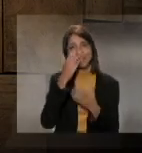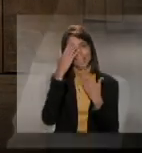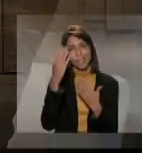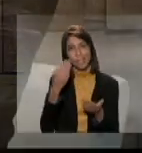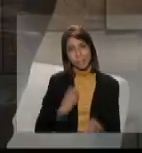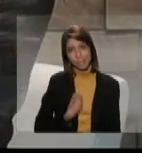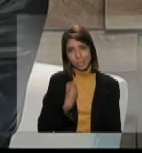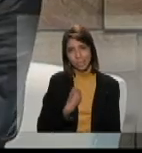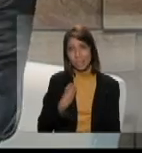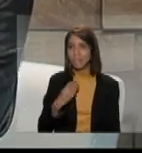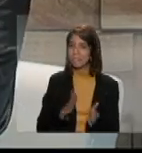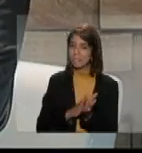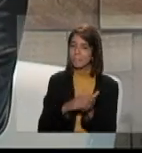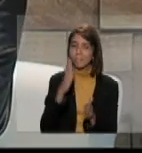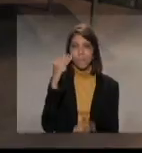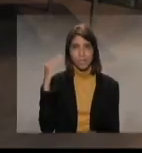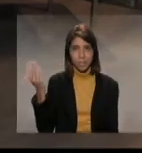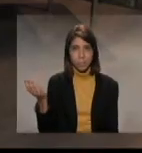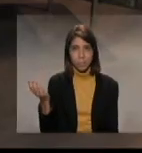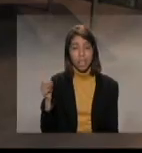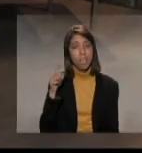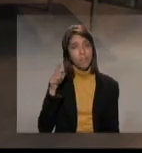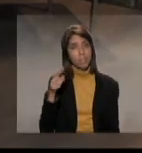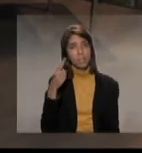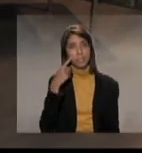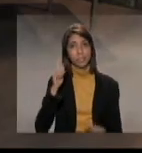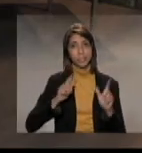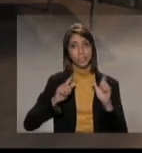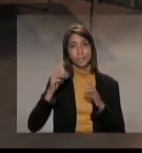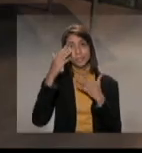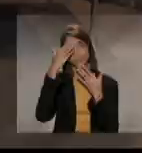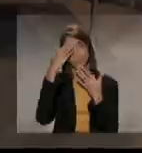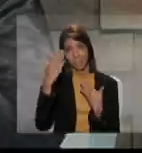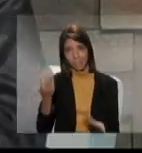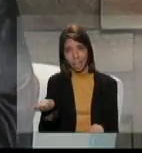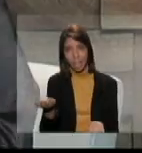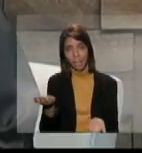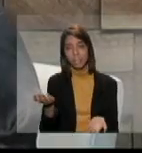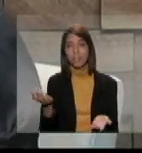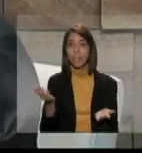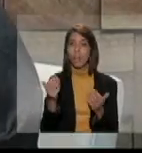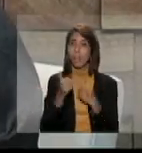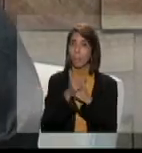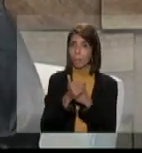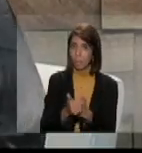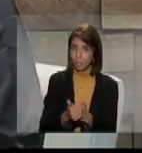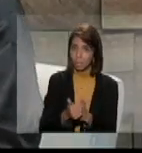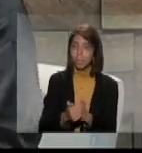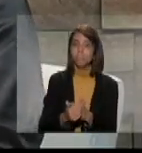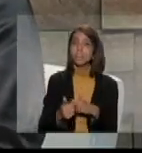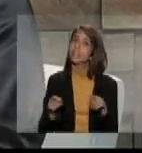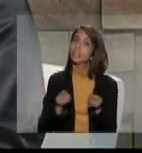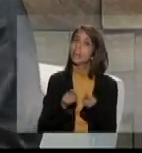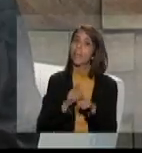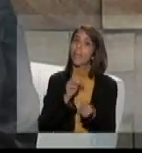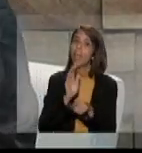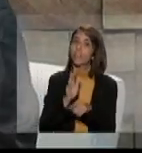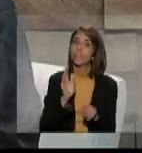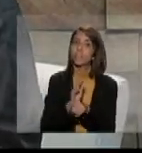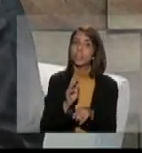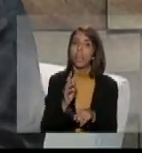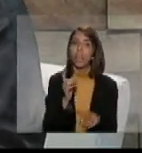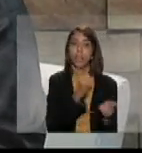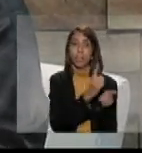beijão pra todo mundo está obrigado por ter vindo mesmo muito sucesso para você briga é você que nos assiste super obrigado pela sua audiência por nos acompanhar